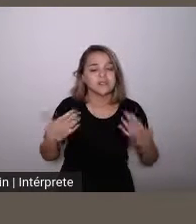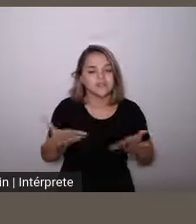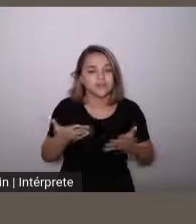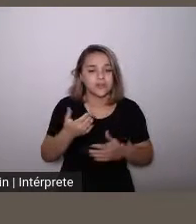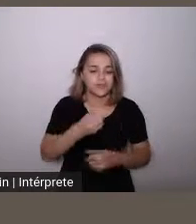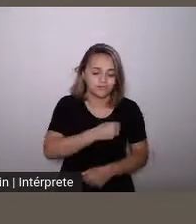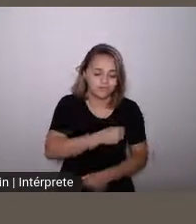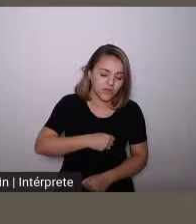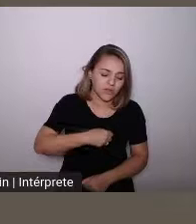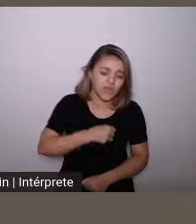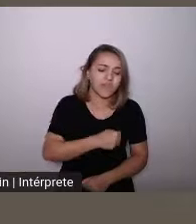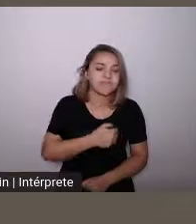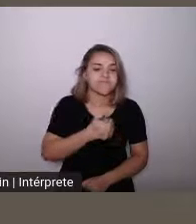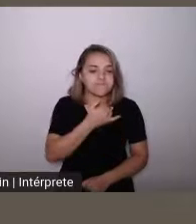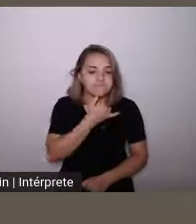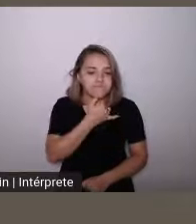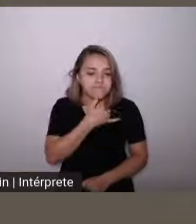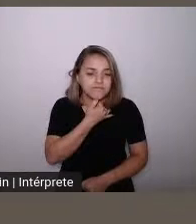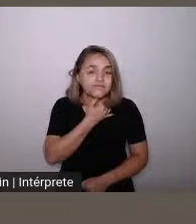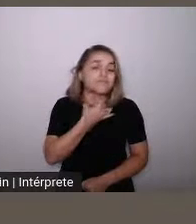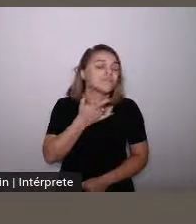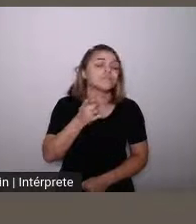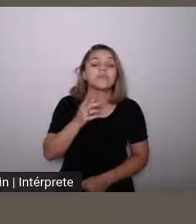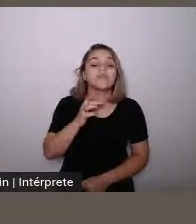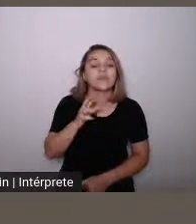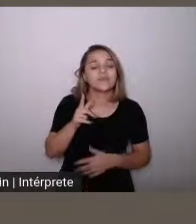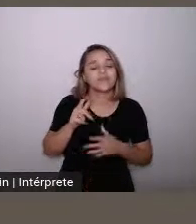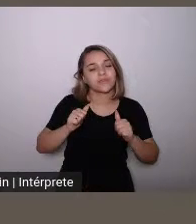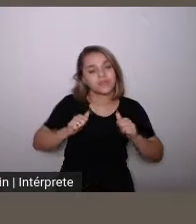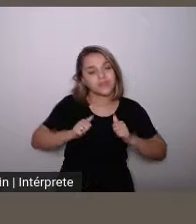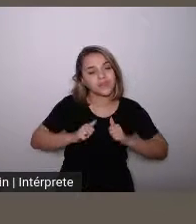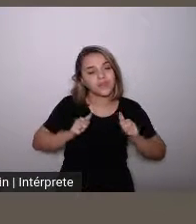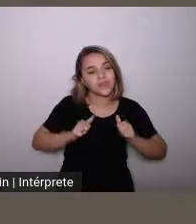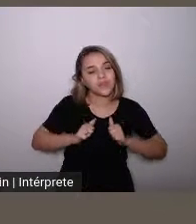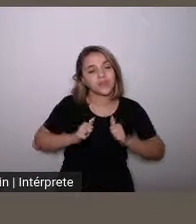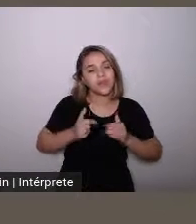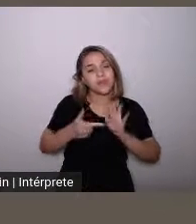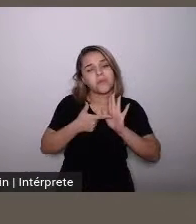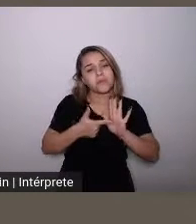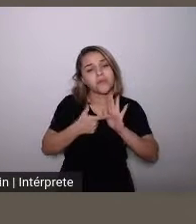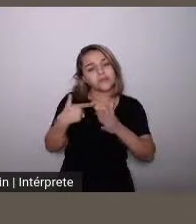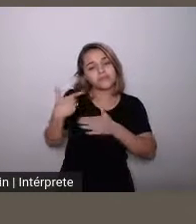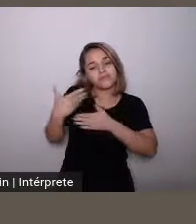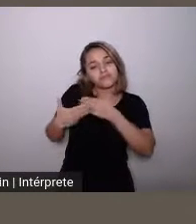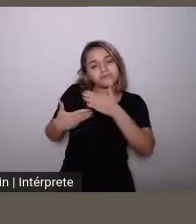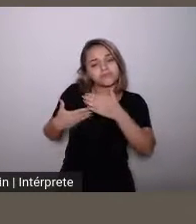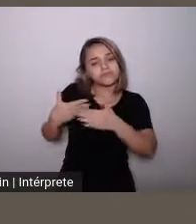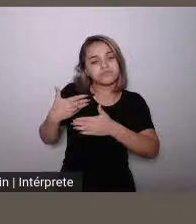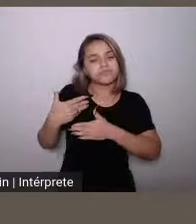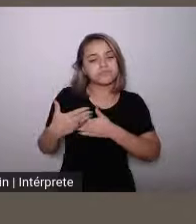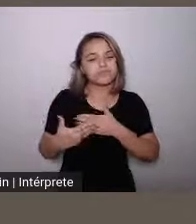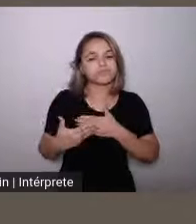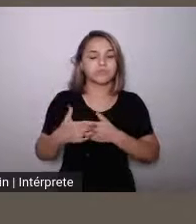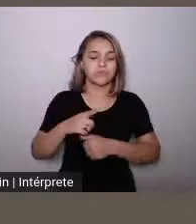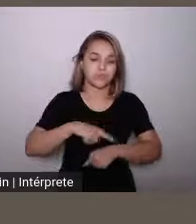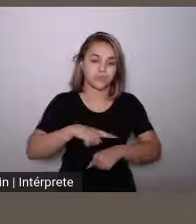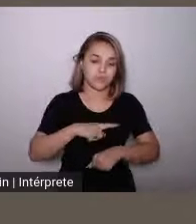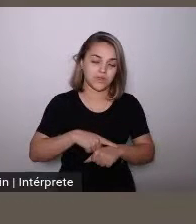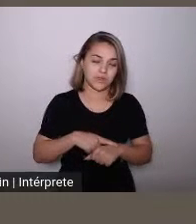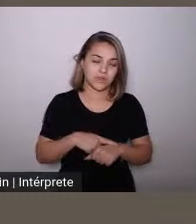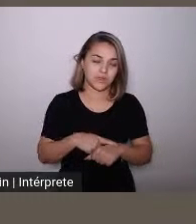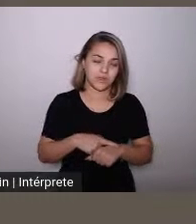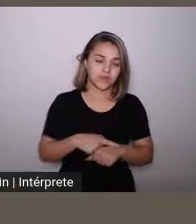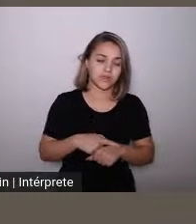invés de neutralizar, acentua a passagem do tempo, como sua metamorfose baudelairiana, o